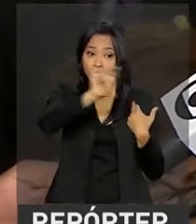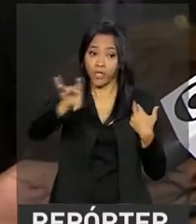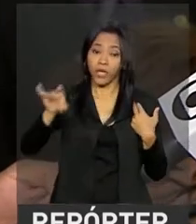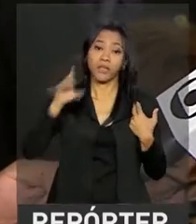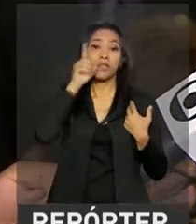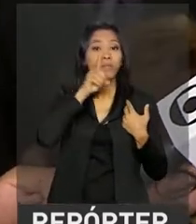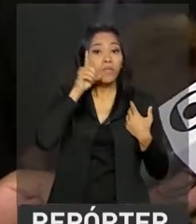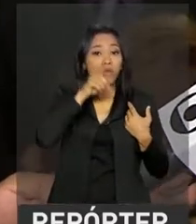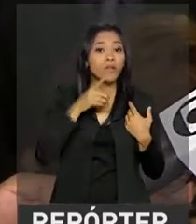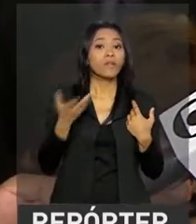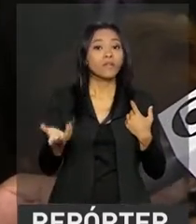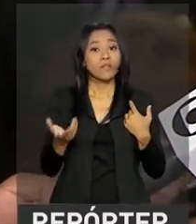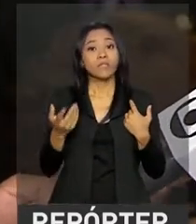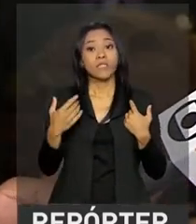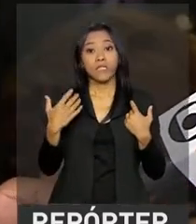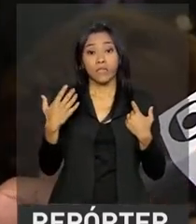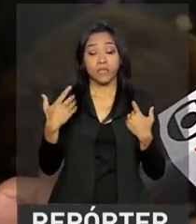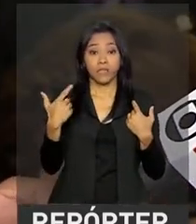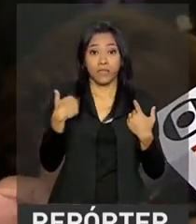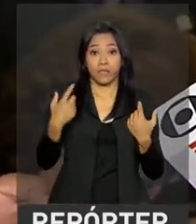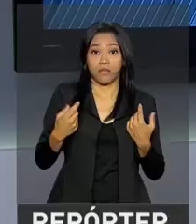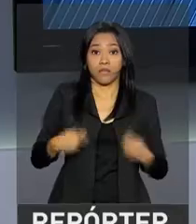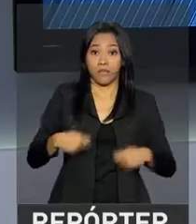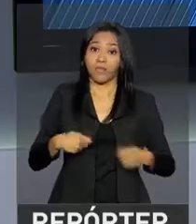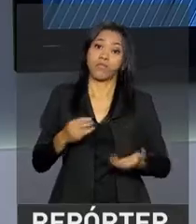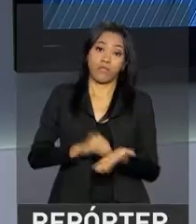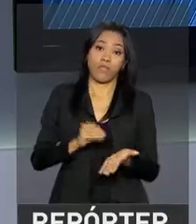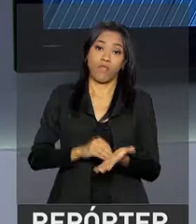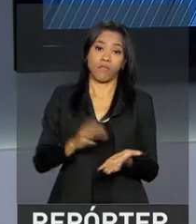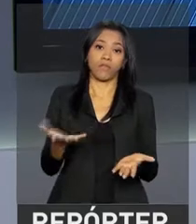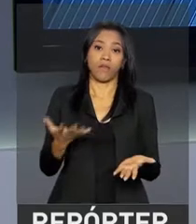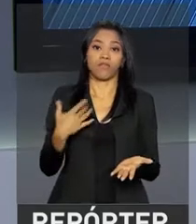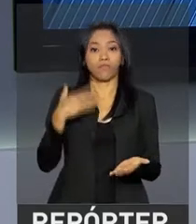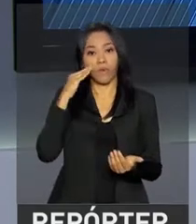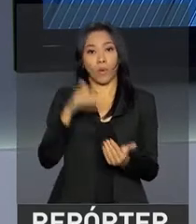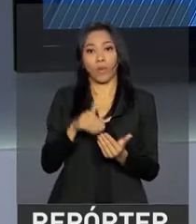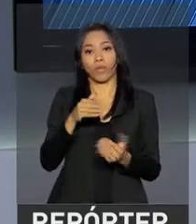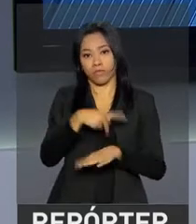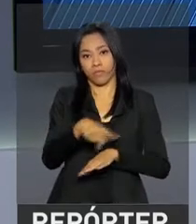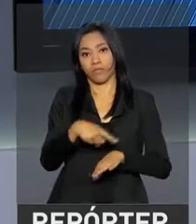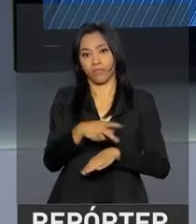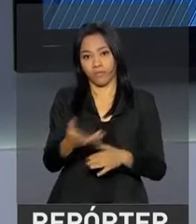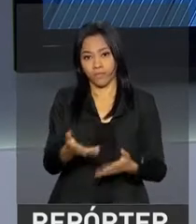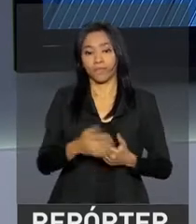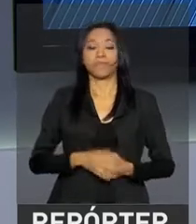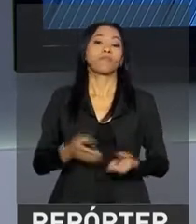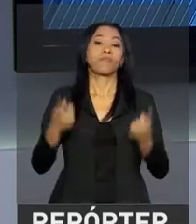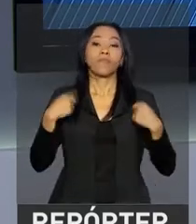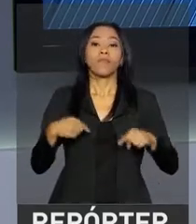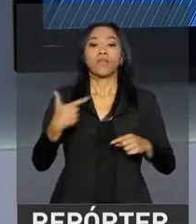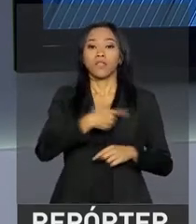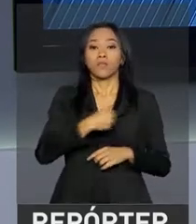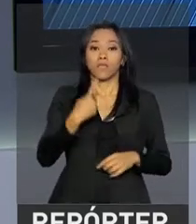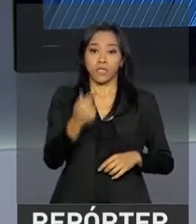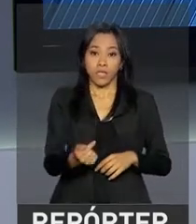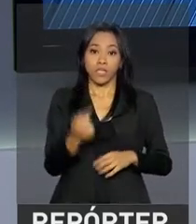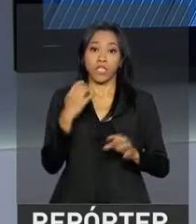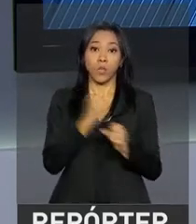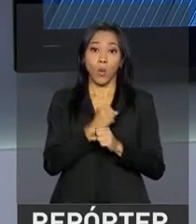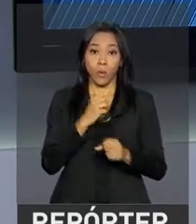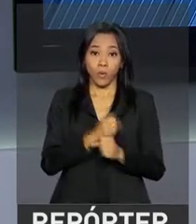e essenciais nunca falta para o brasil em 2017 as contas do governo apresentará um